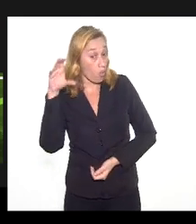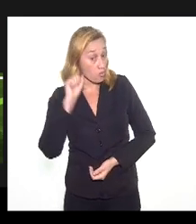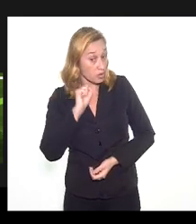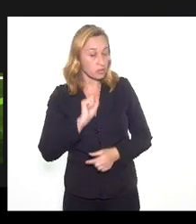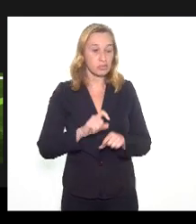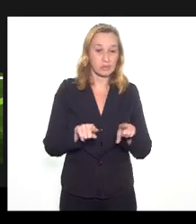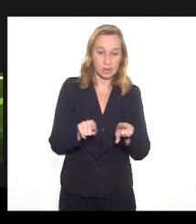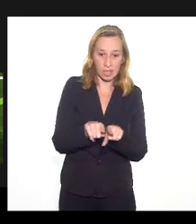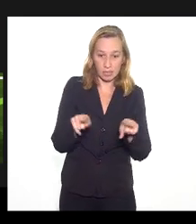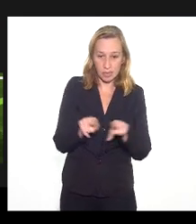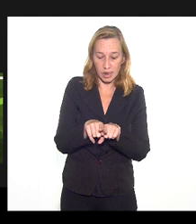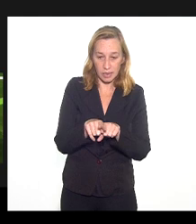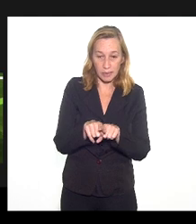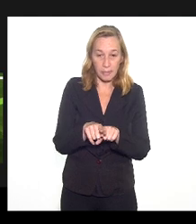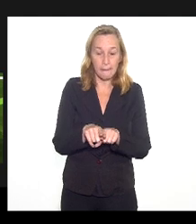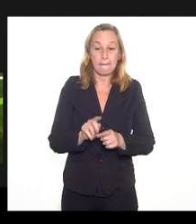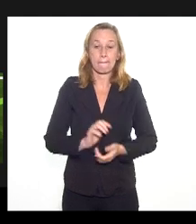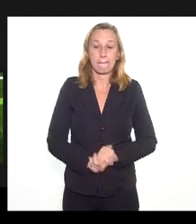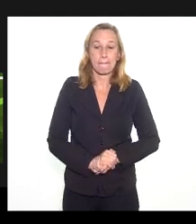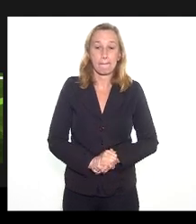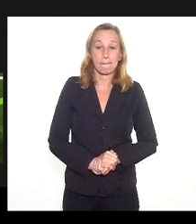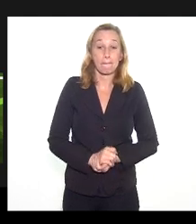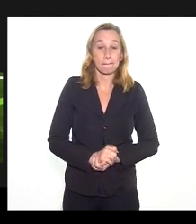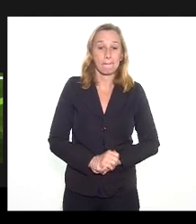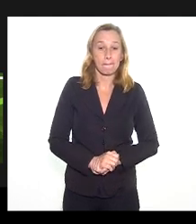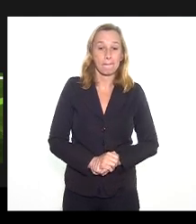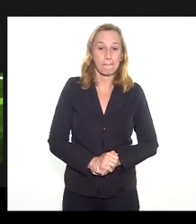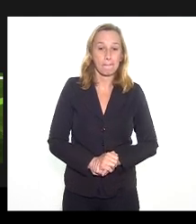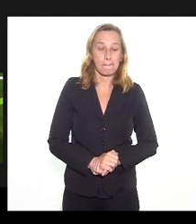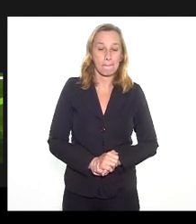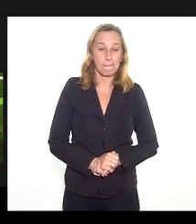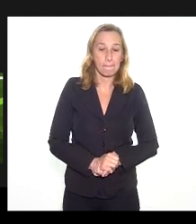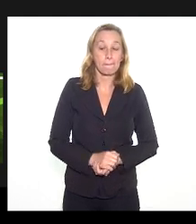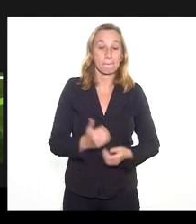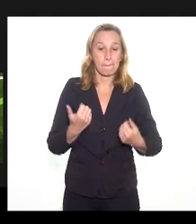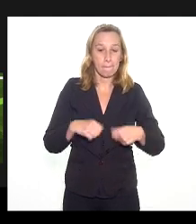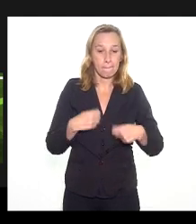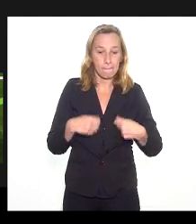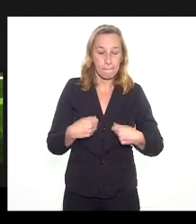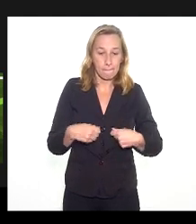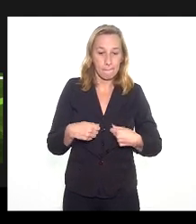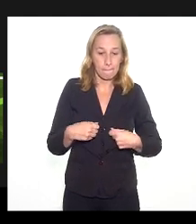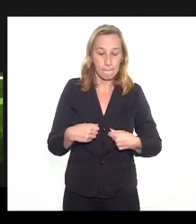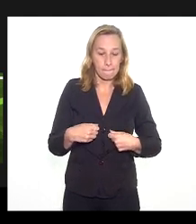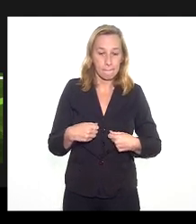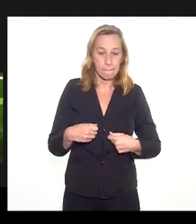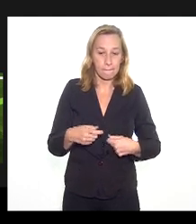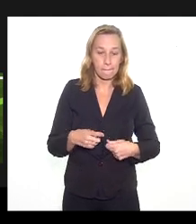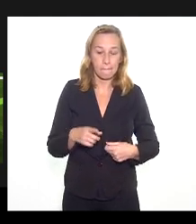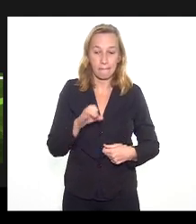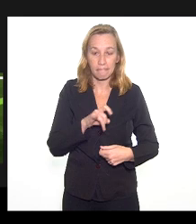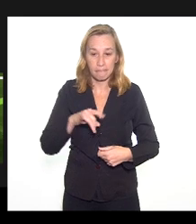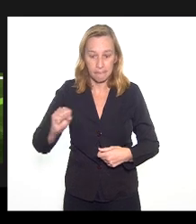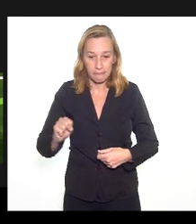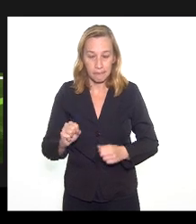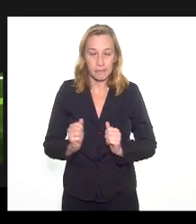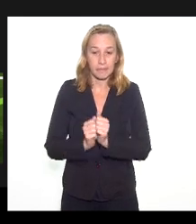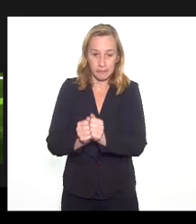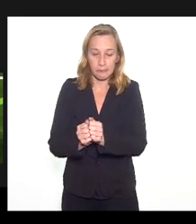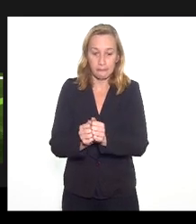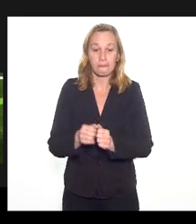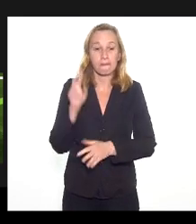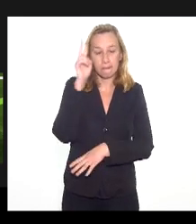também o que seria uma demanda acessível para a CEAS compor. Lembrando